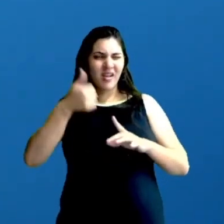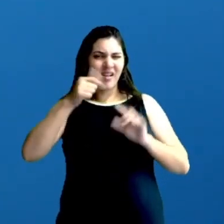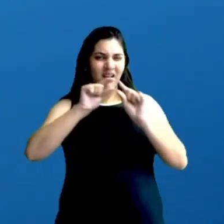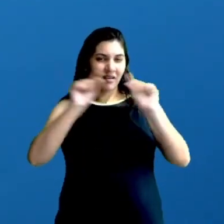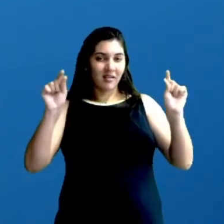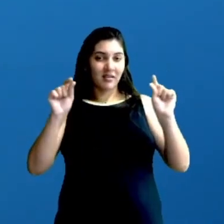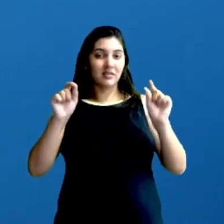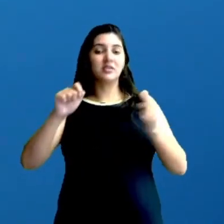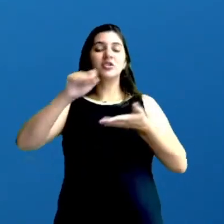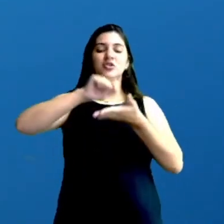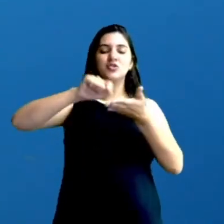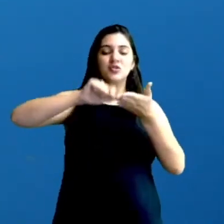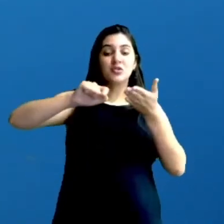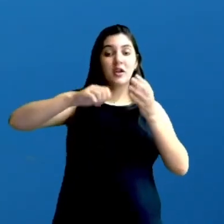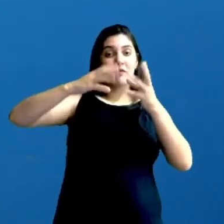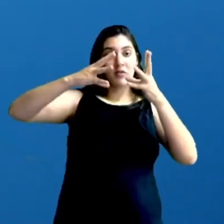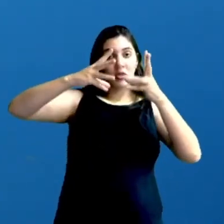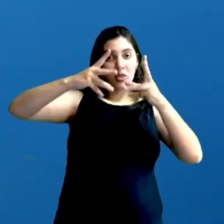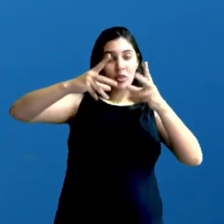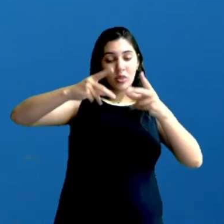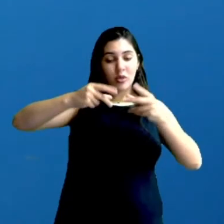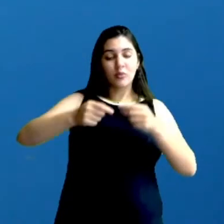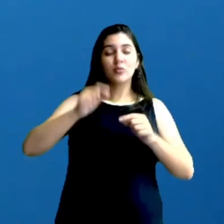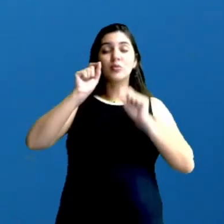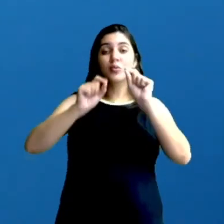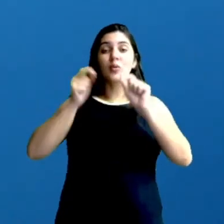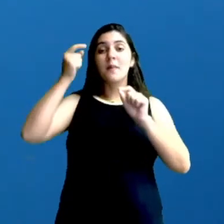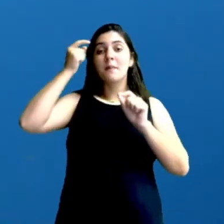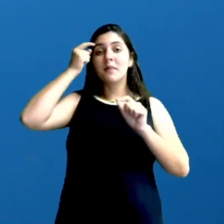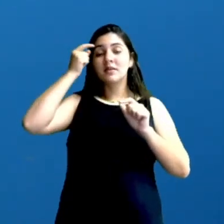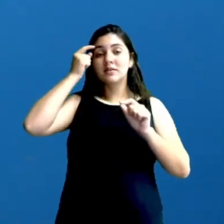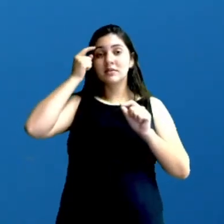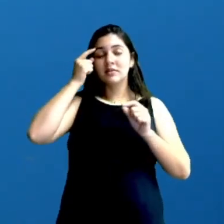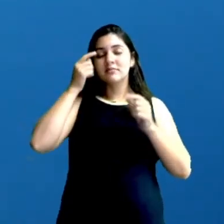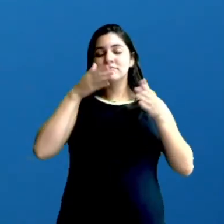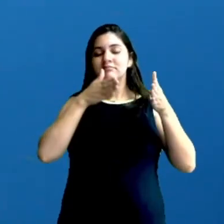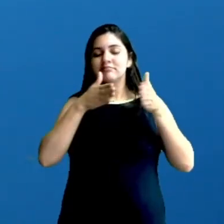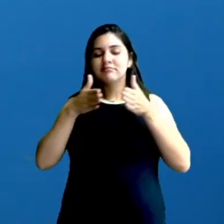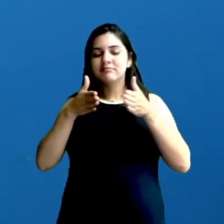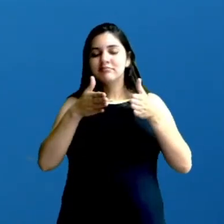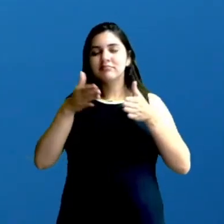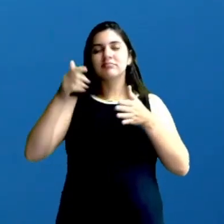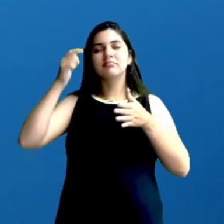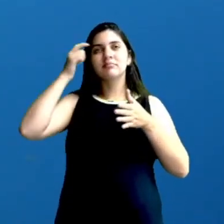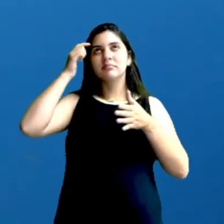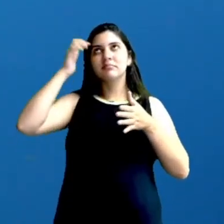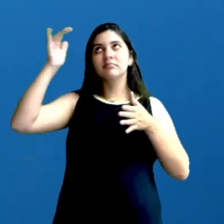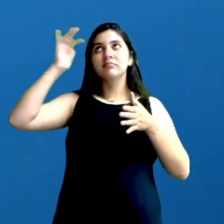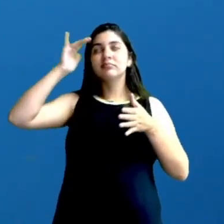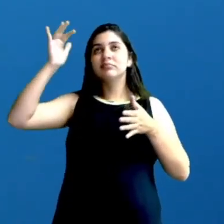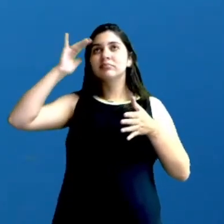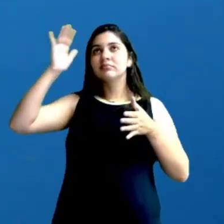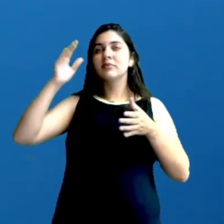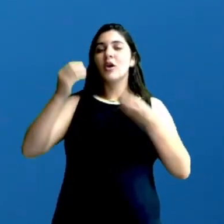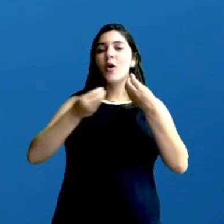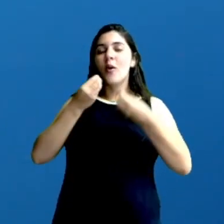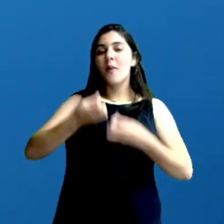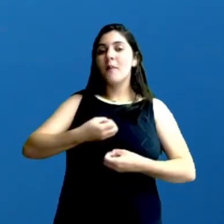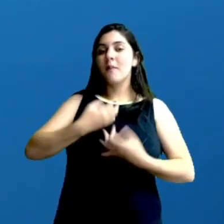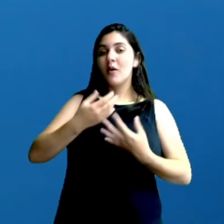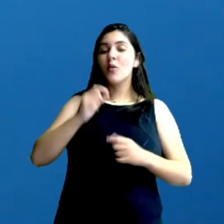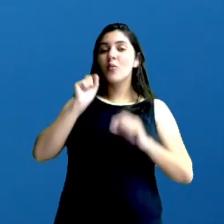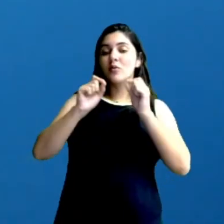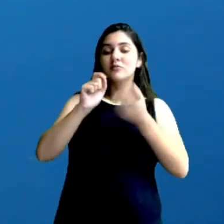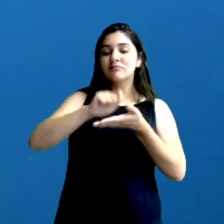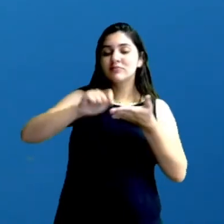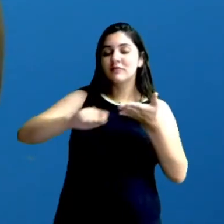primeira linha escreve o restante daquele que está pensando conduzindo o teu pensamento de forma poética aquilo que tu quer